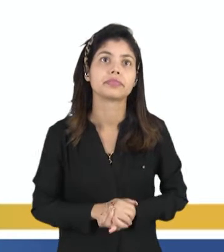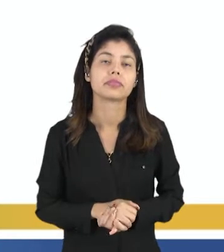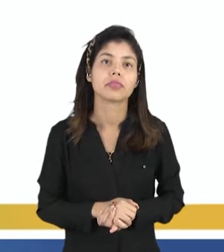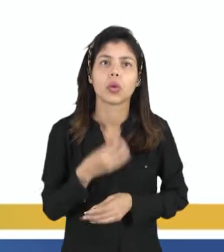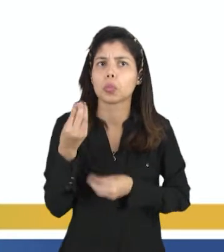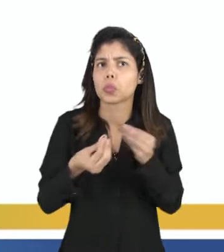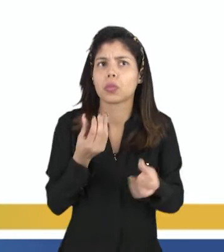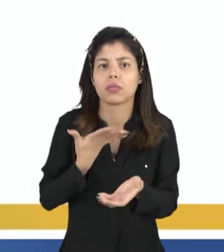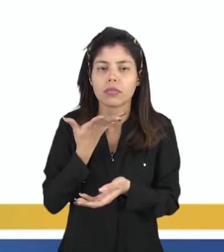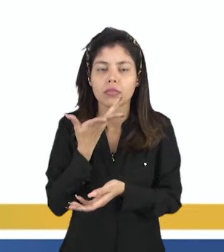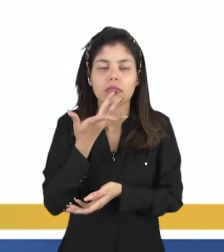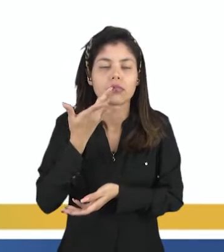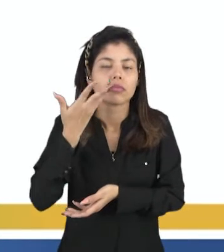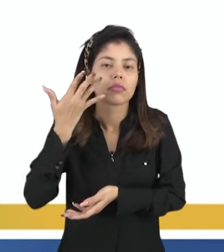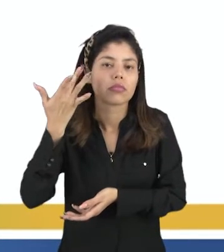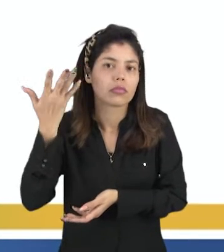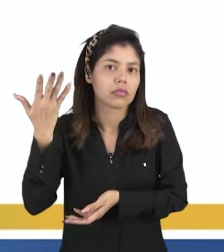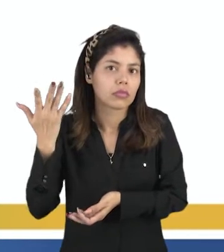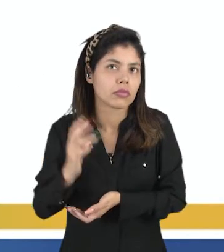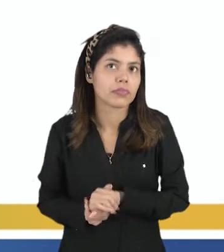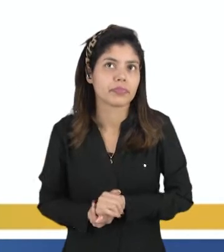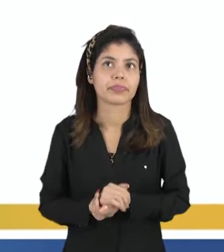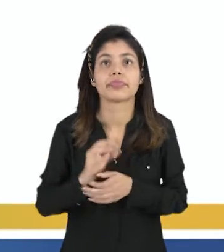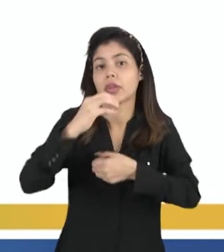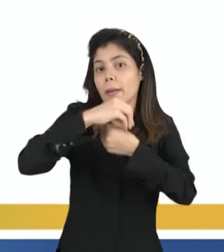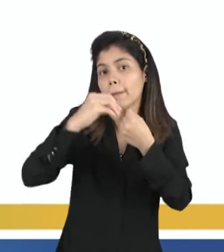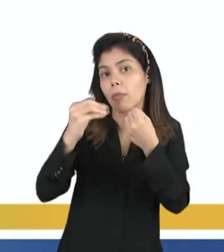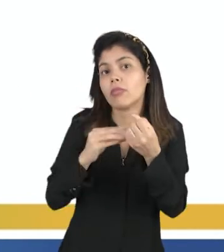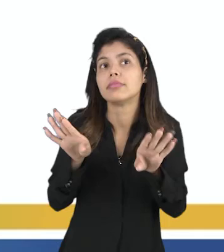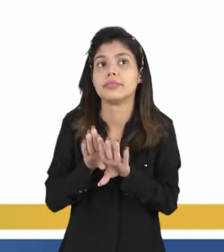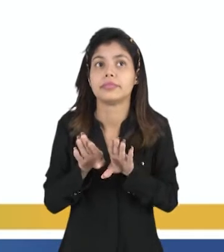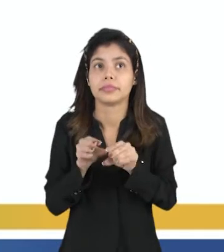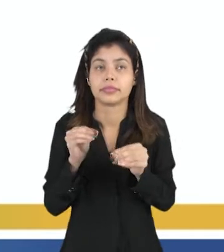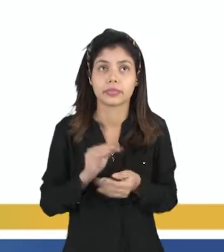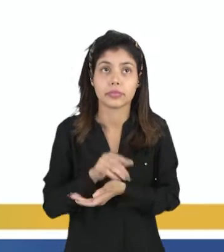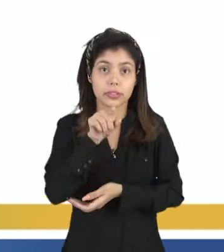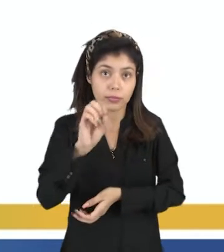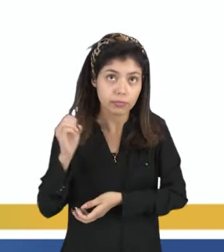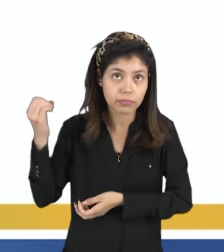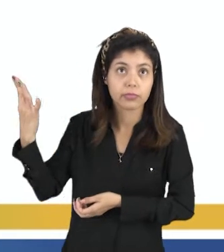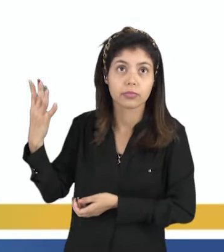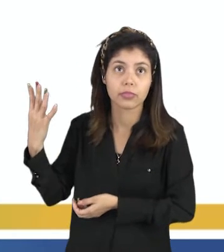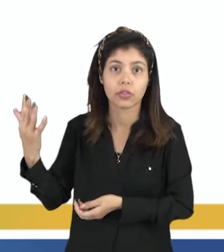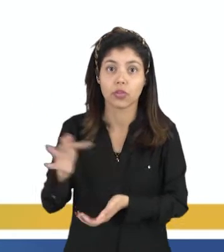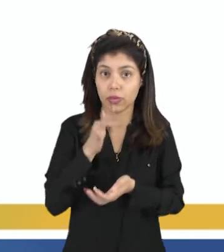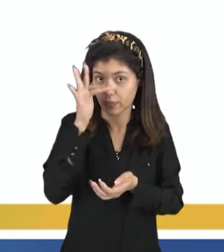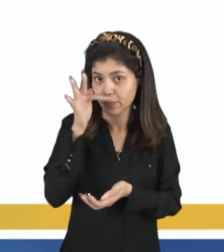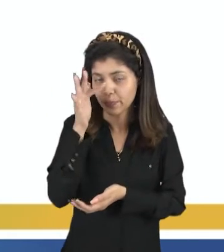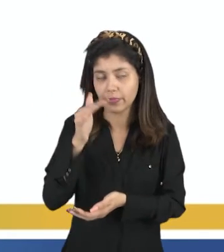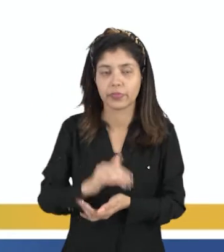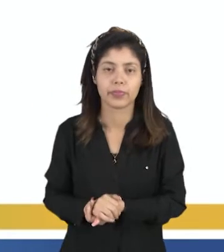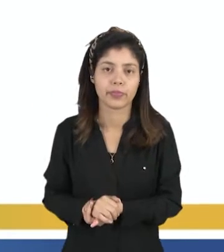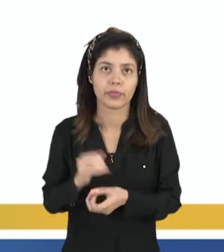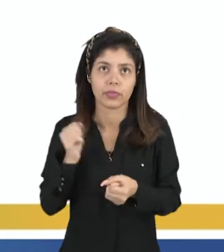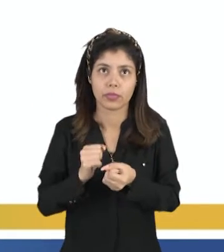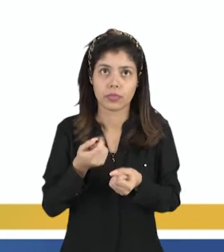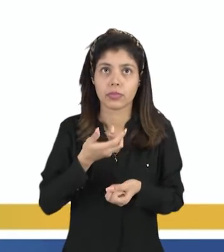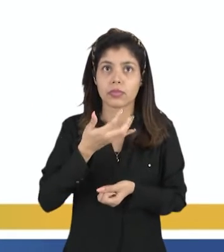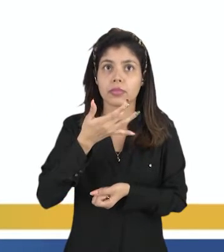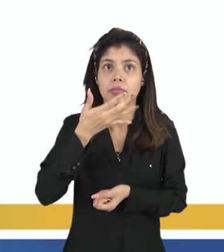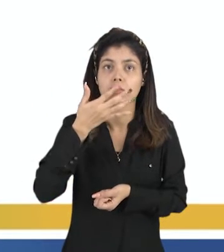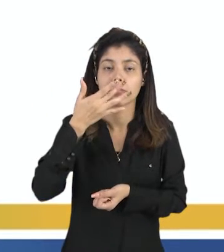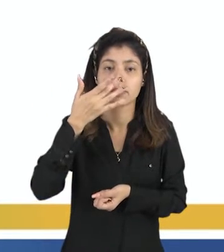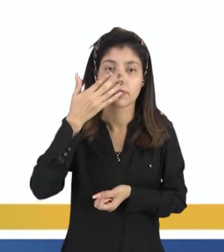essa captação do olfato? Bom, as moléculas de cheiro elas se desprendem, aqui no caso é um exemplo de uma flor. Elas se desprendem da